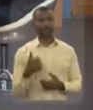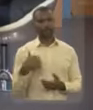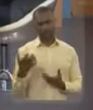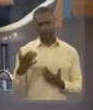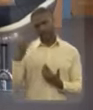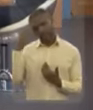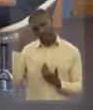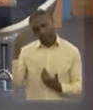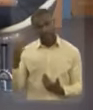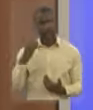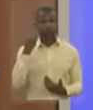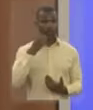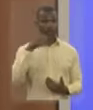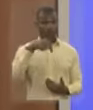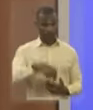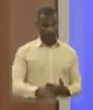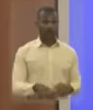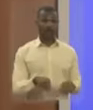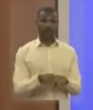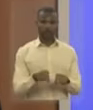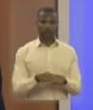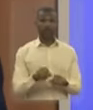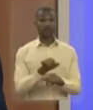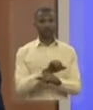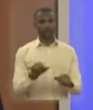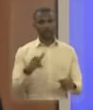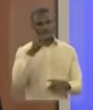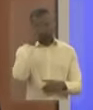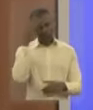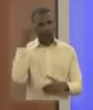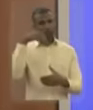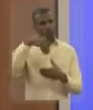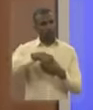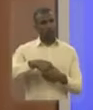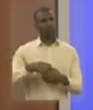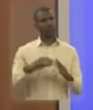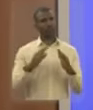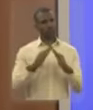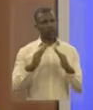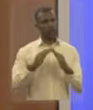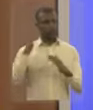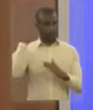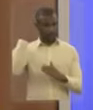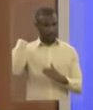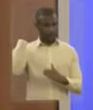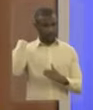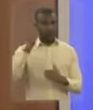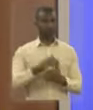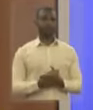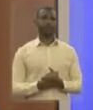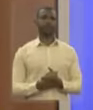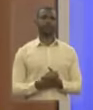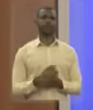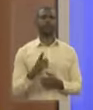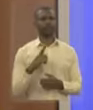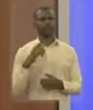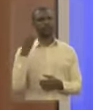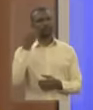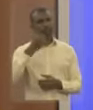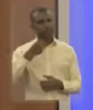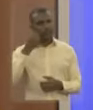agradecer a oportunidade de estar aqui e falar pros eleitores pros munícipes de Santo André nós temos uma grande